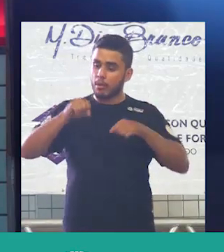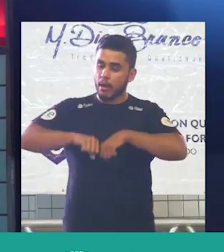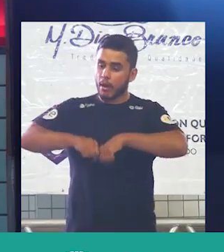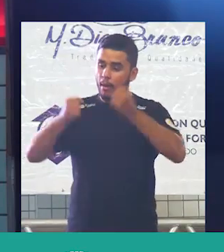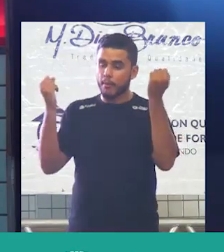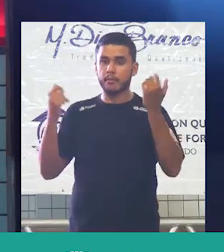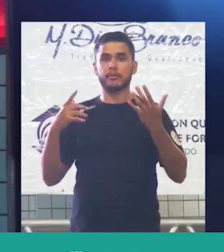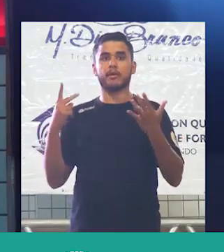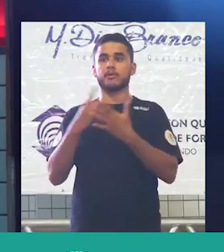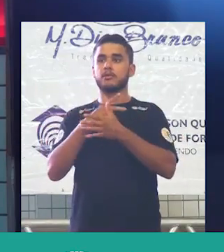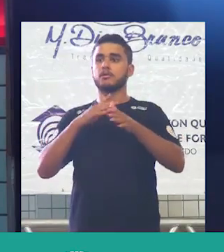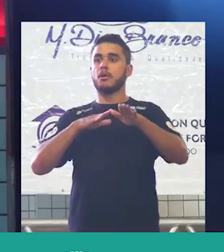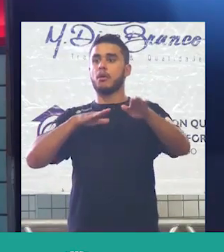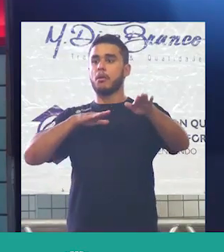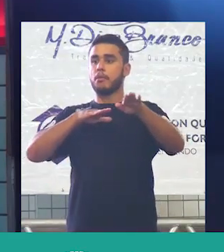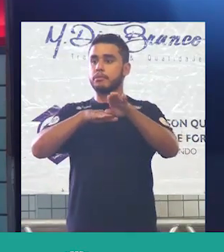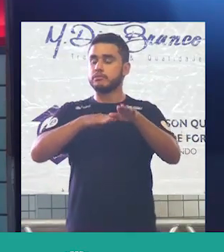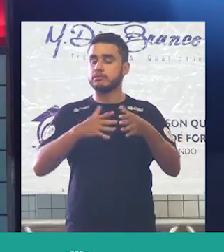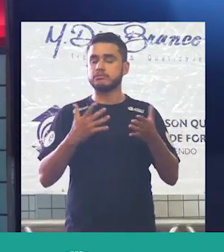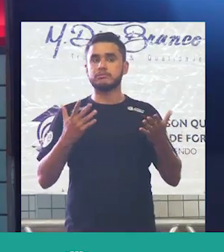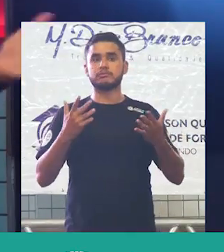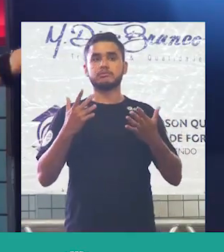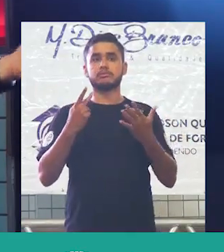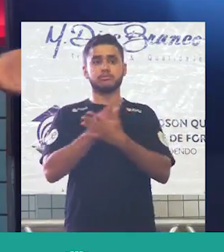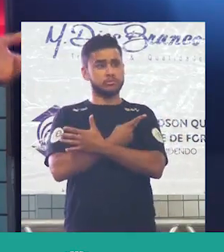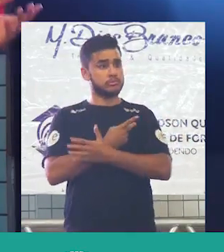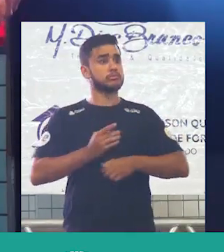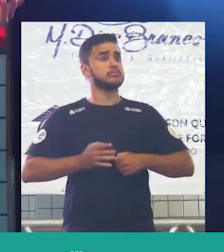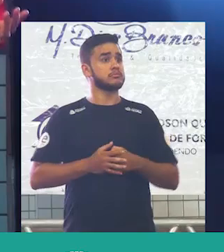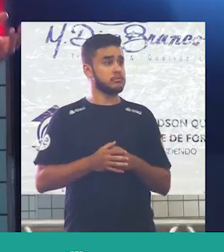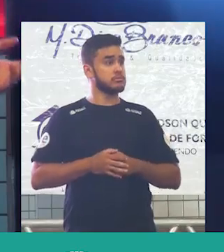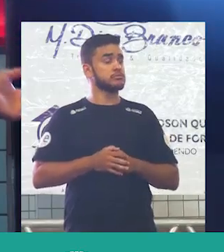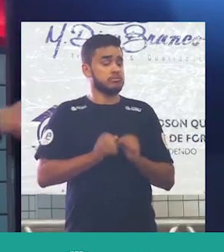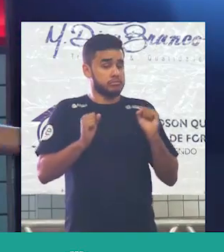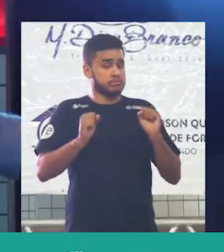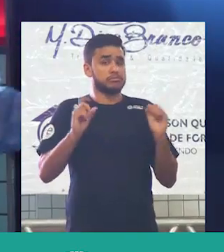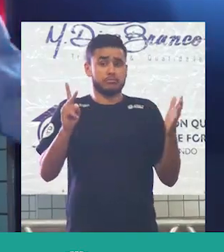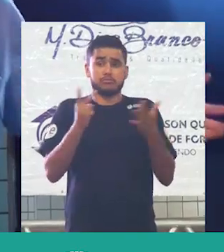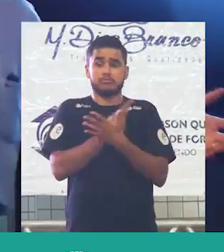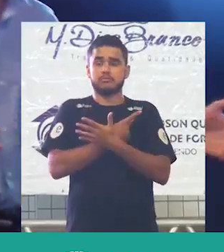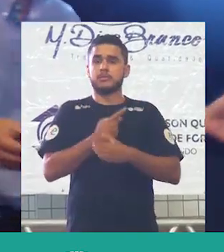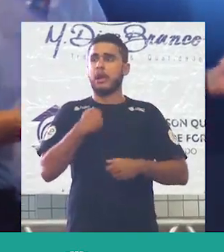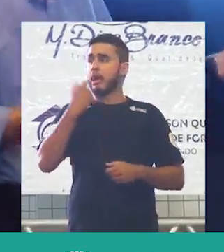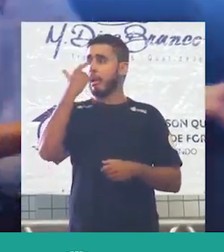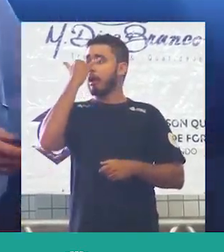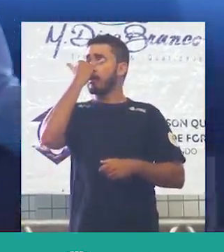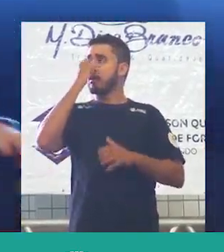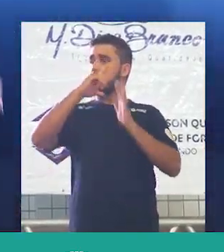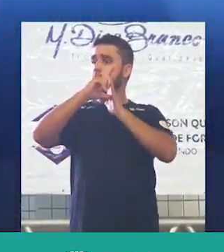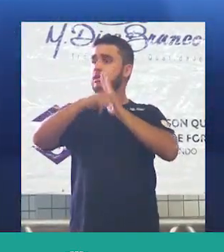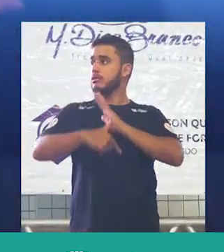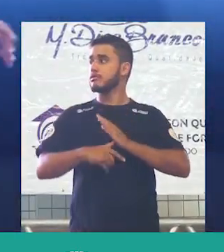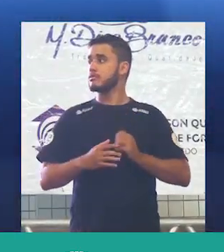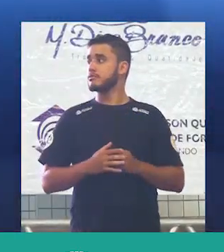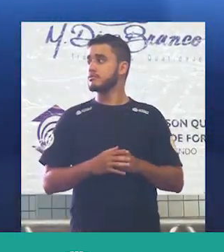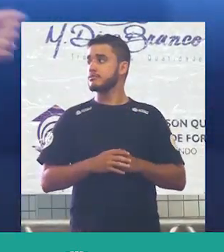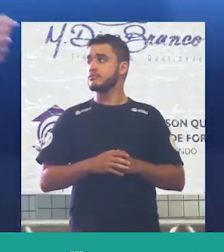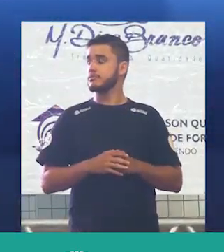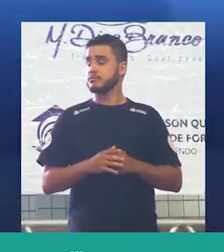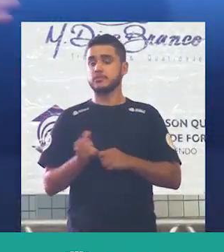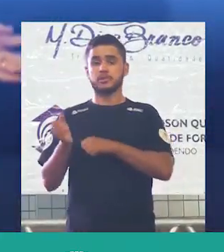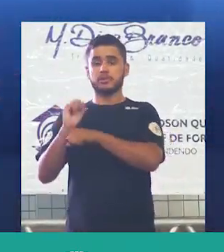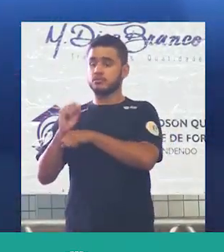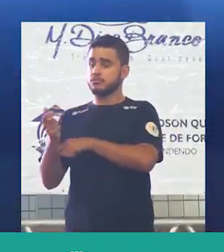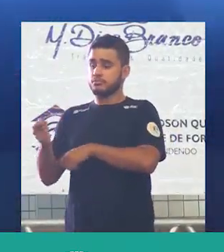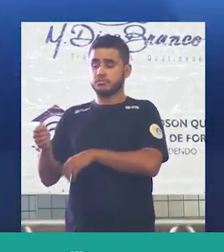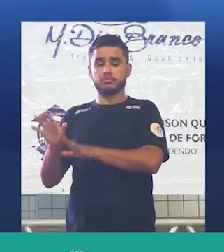alguém bate no meu carro. Não. Tudo isso poderia acontecer. Aí se acontecesse qualquer coisa dessa, deixava o carro onde